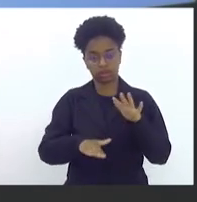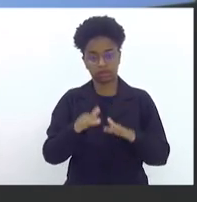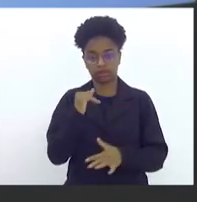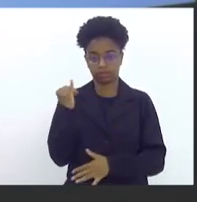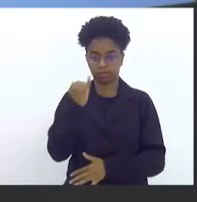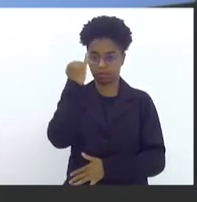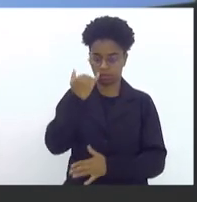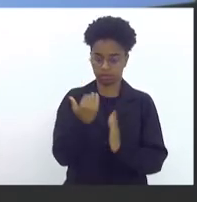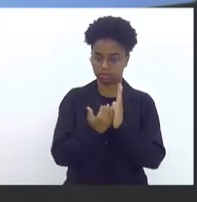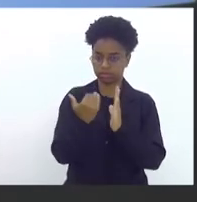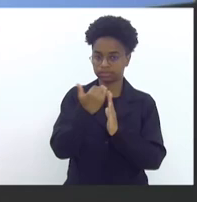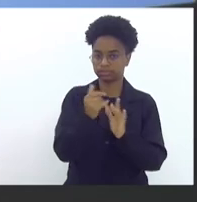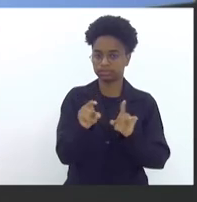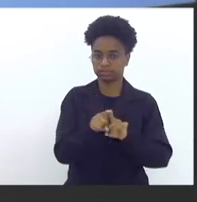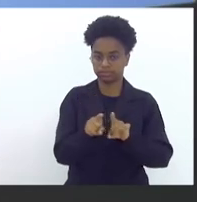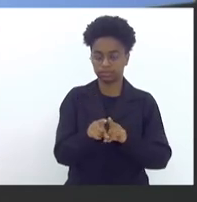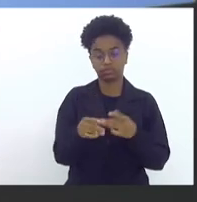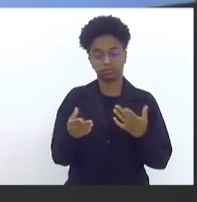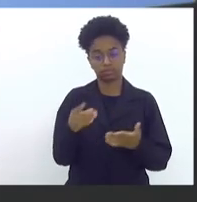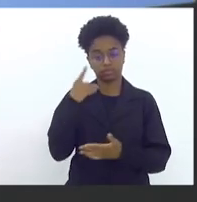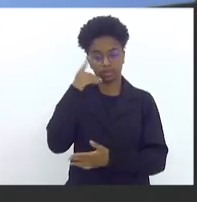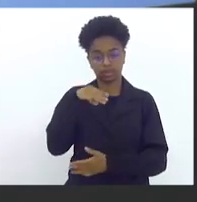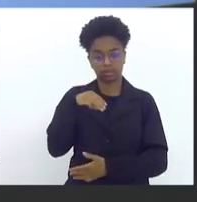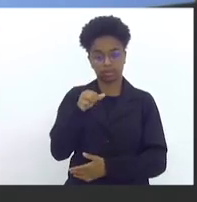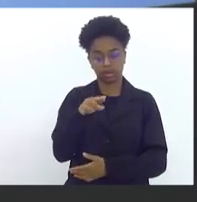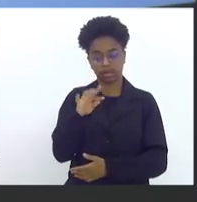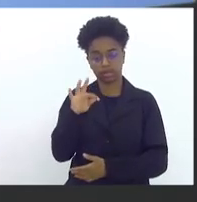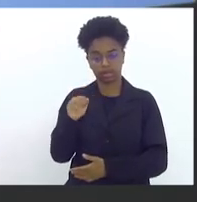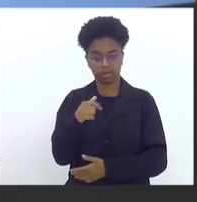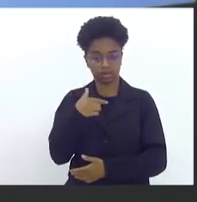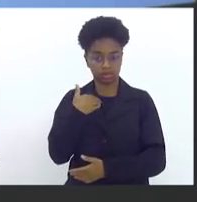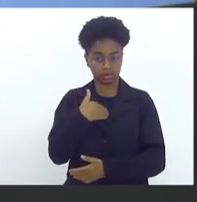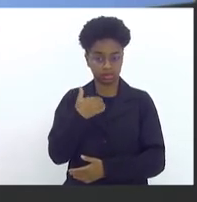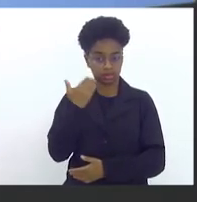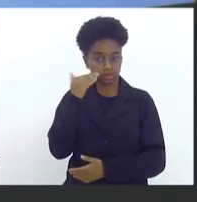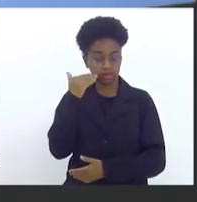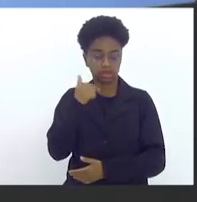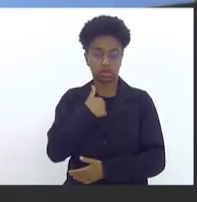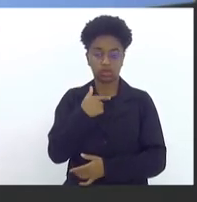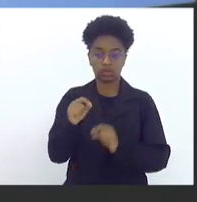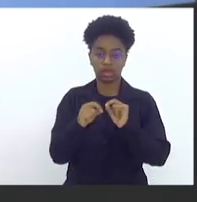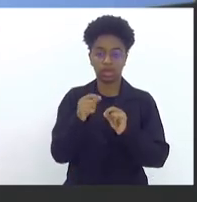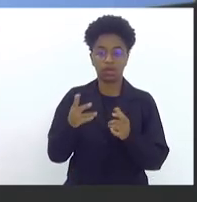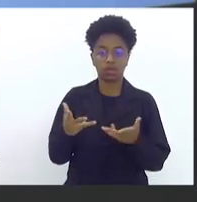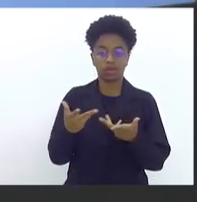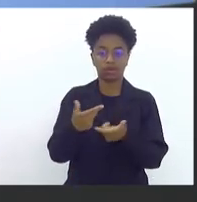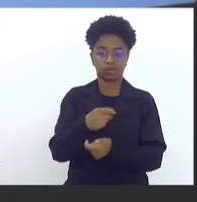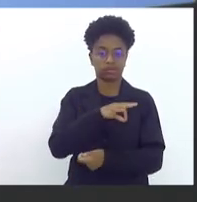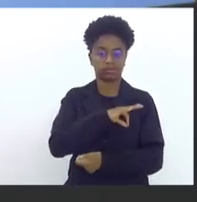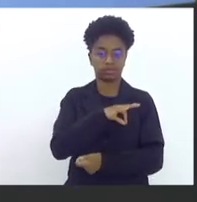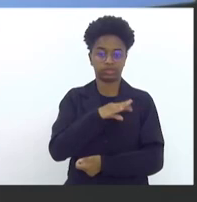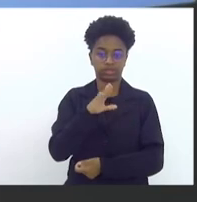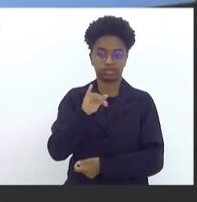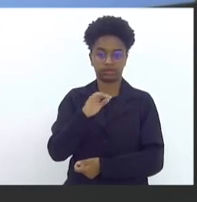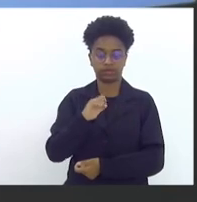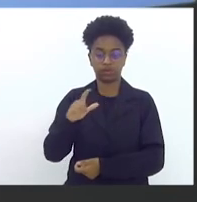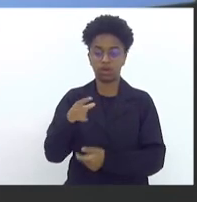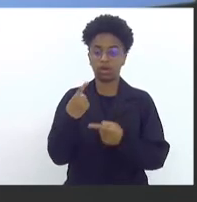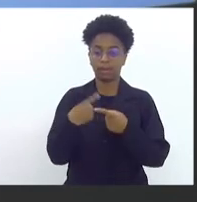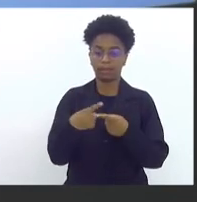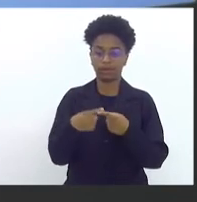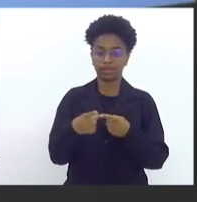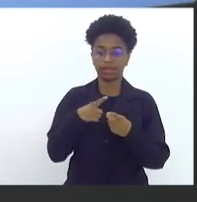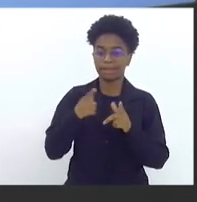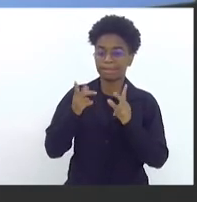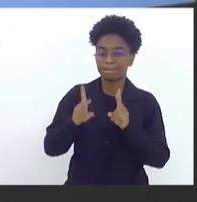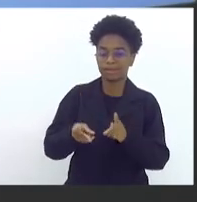importante e a deputada Marta Rocha vai me compreender a qualificação do nosso policial civil nosso policiais civis passam pelo